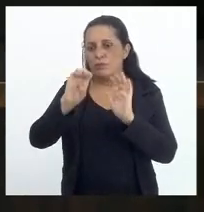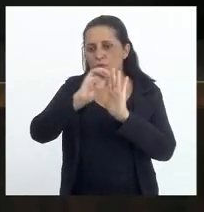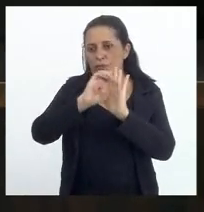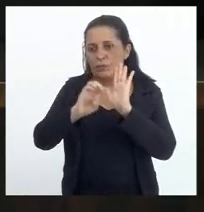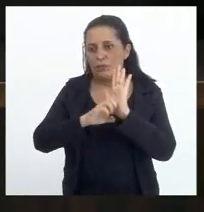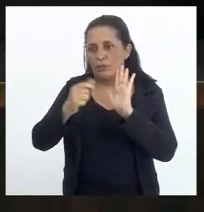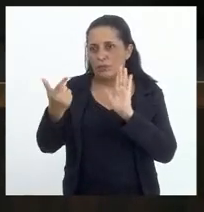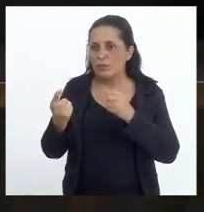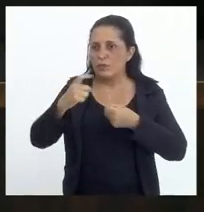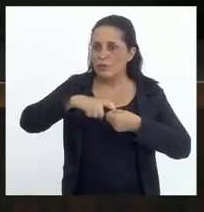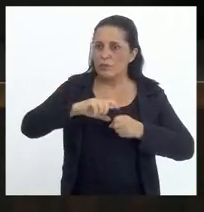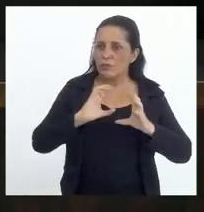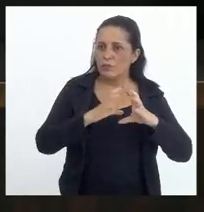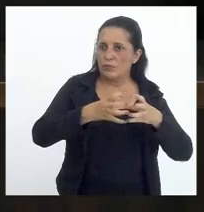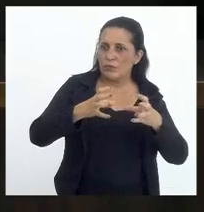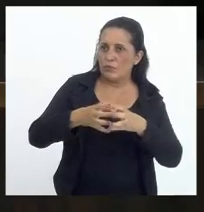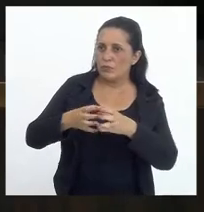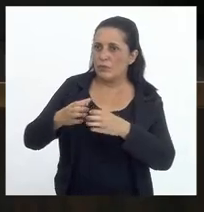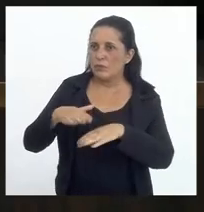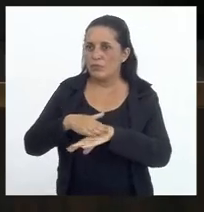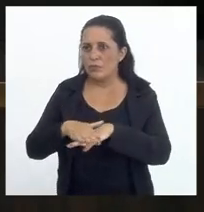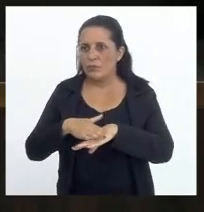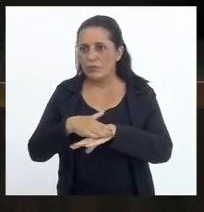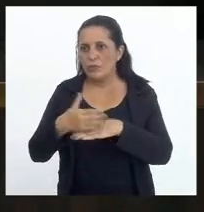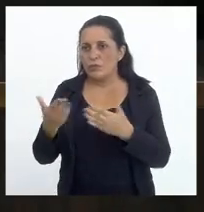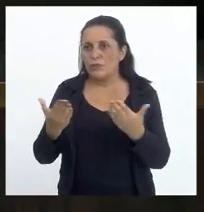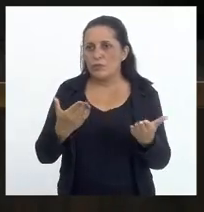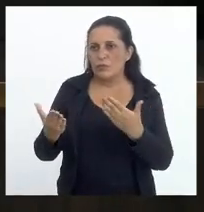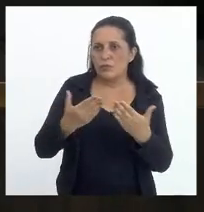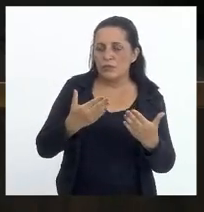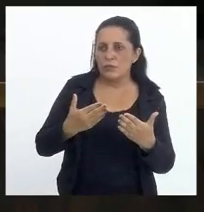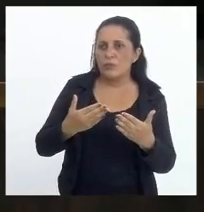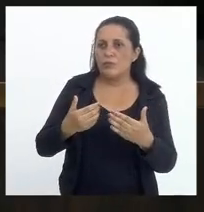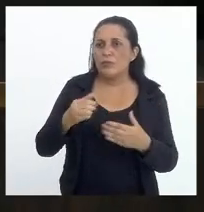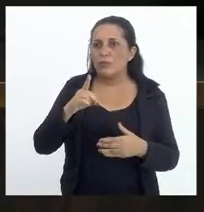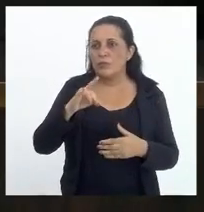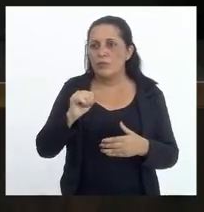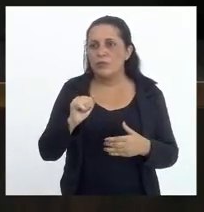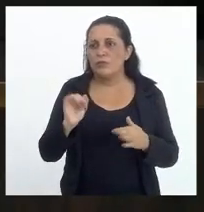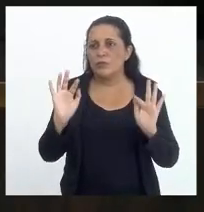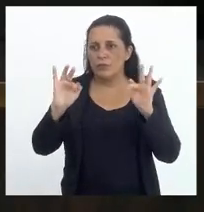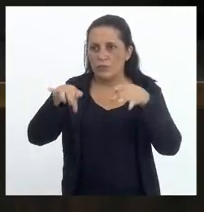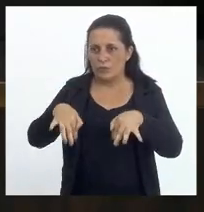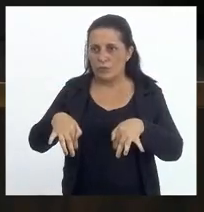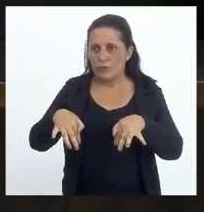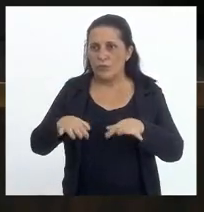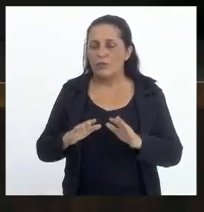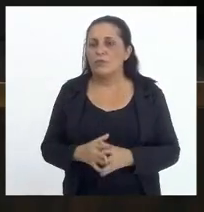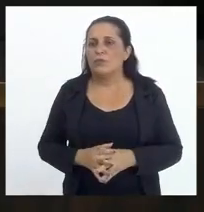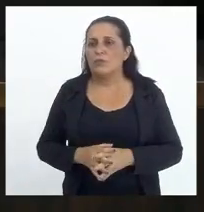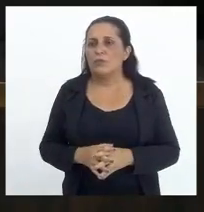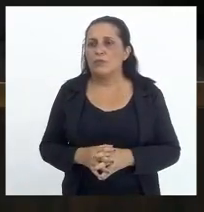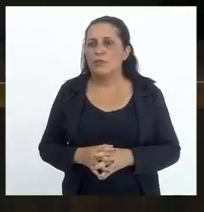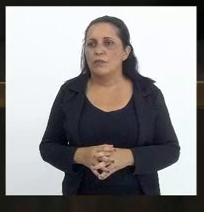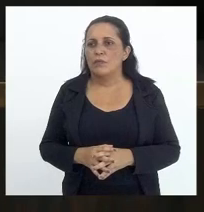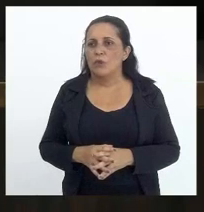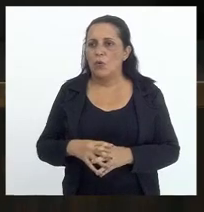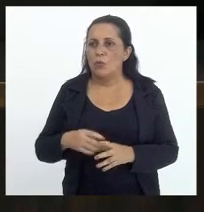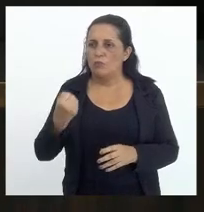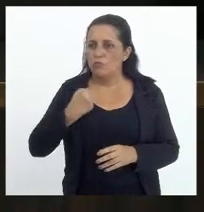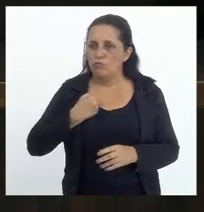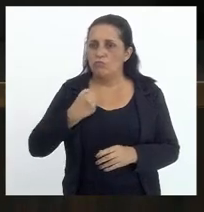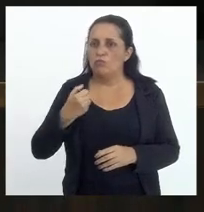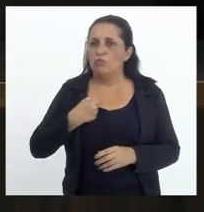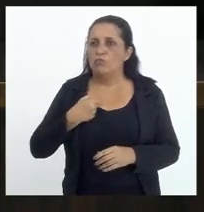retorna às comissões. Nada mais a tratar na primeira sessão extraordinária do dia, mesmo está encerrada. Havendo número legal e sob